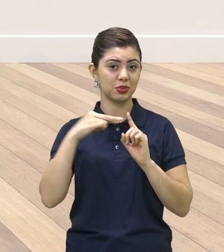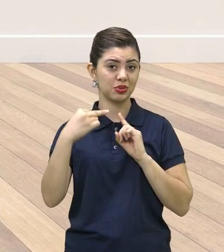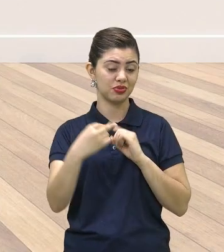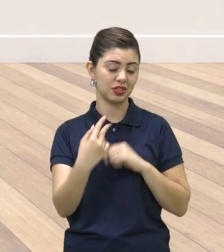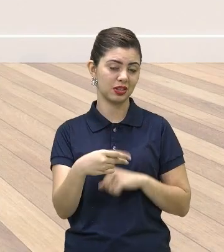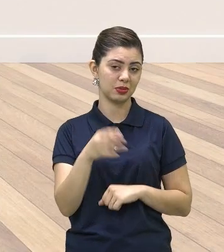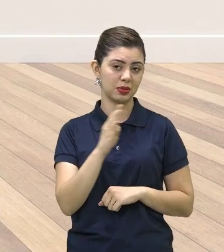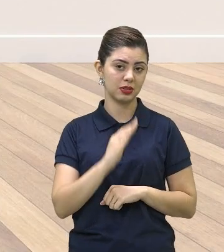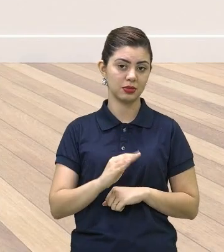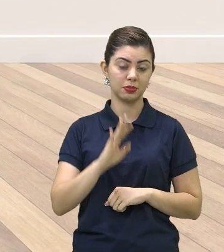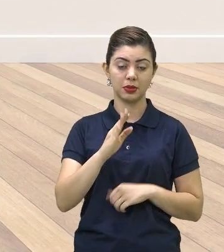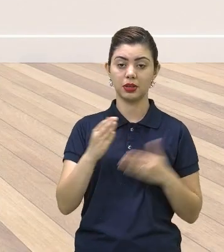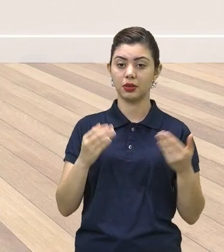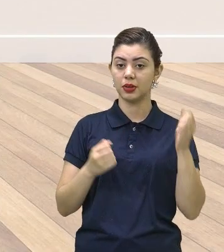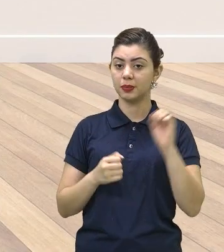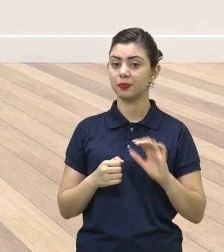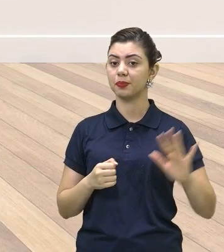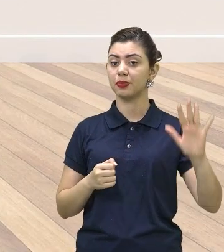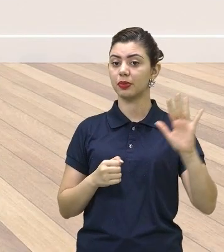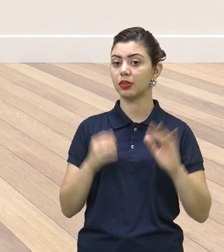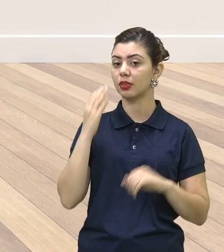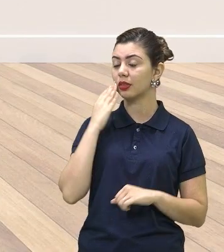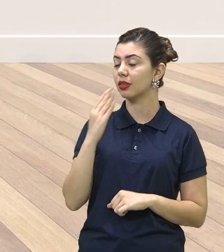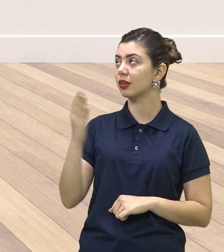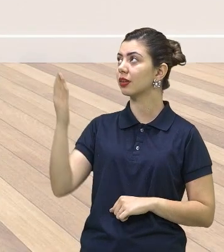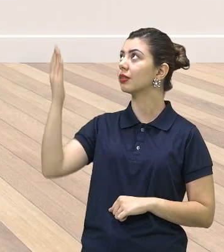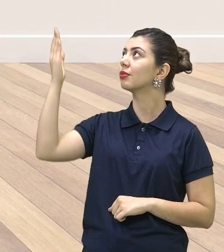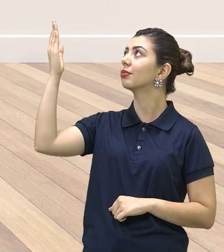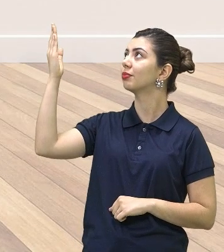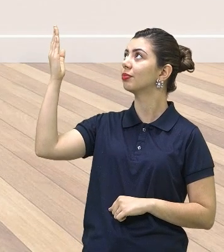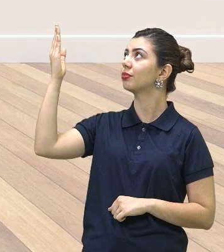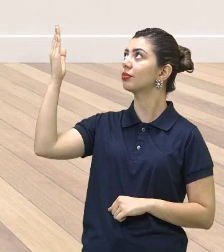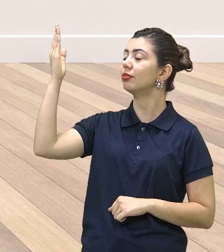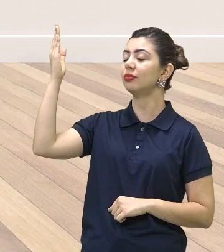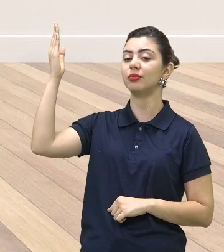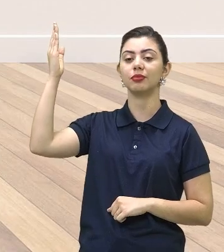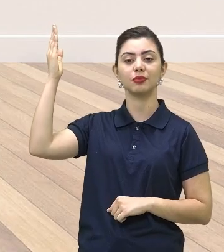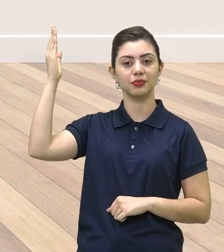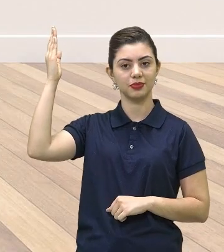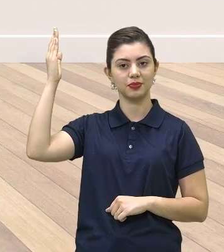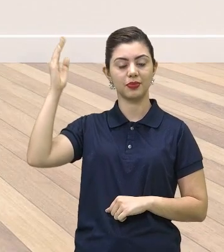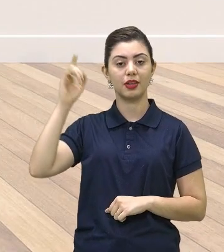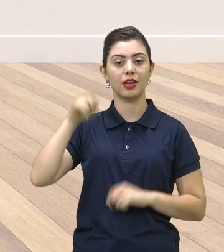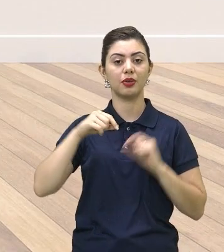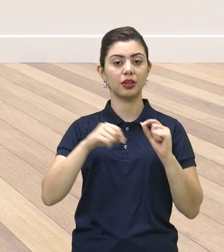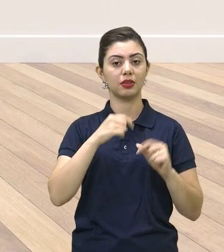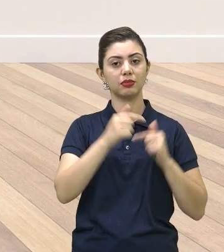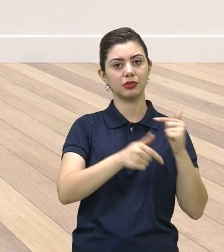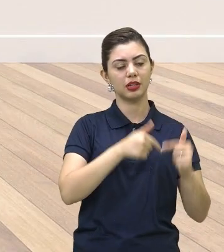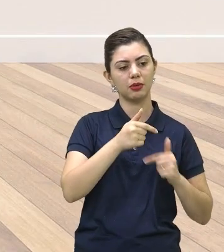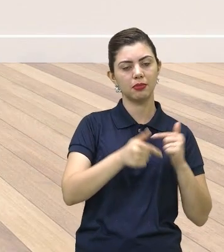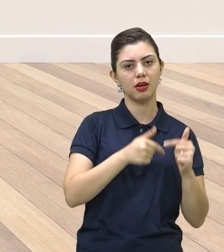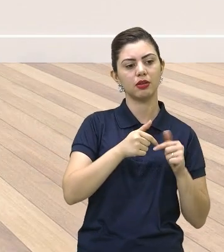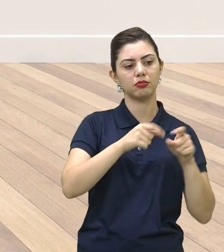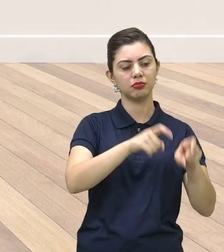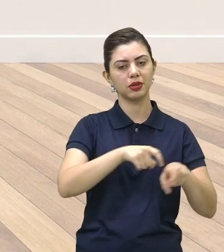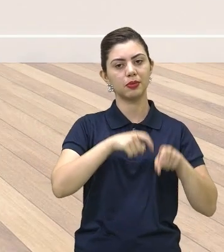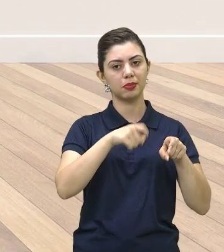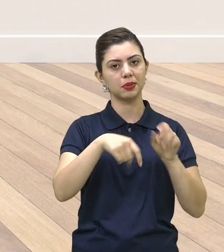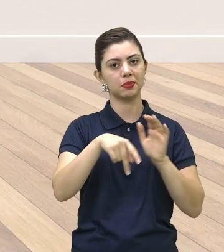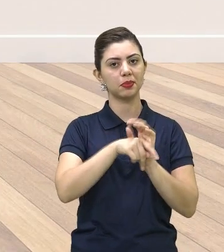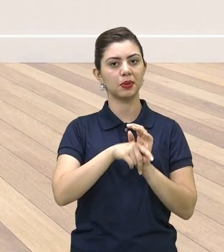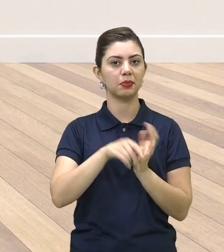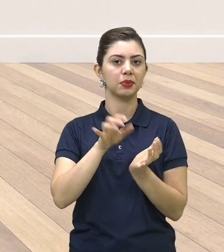também aqui, né, do Frans Post, exatamente aqui, né, um engenho de Pernambuco. Mas são, então, aí, não é